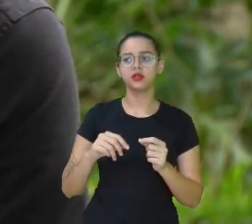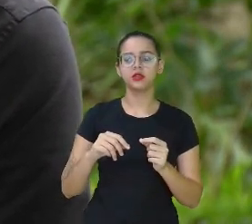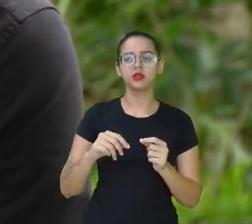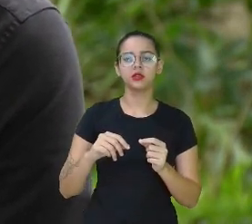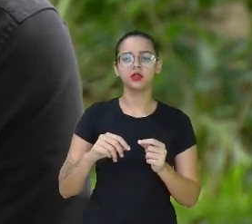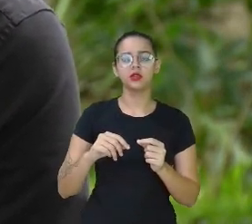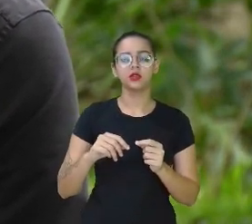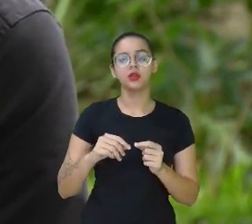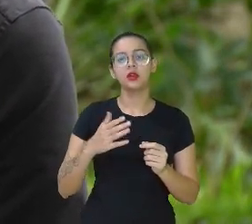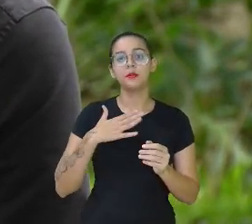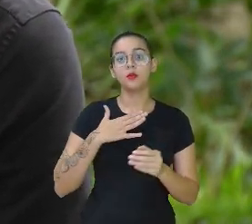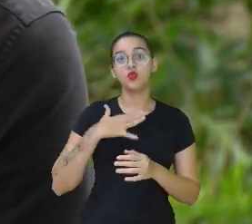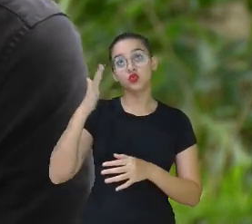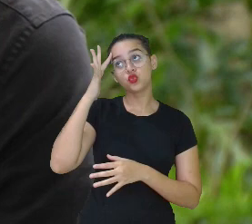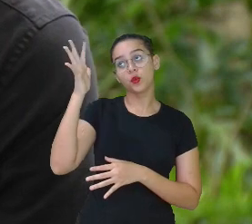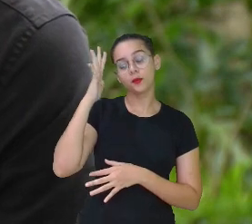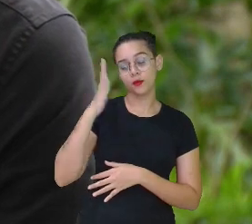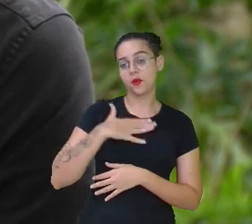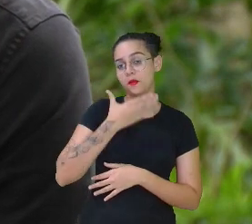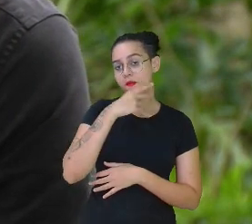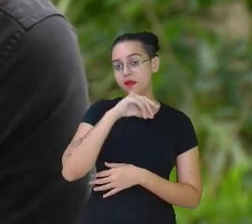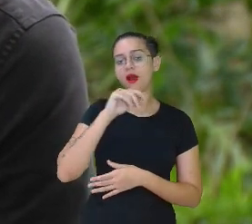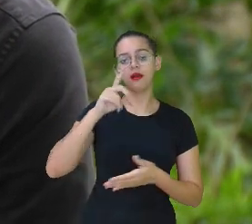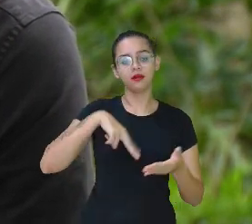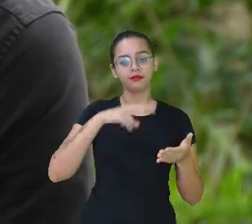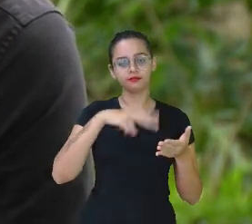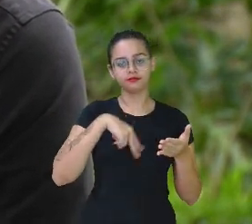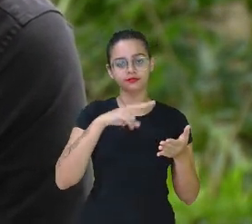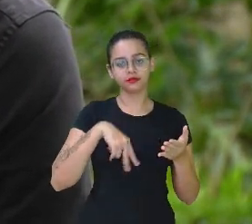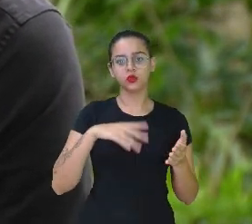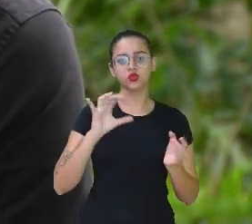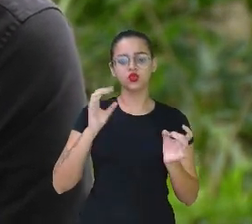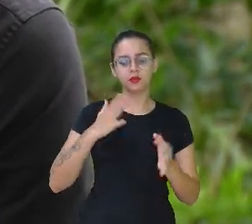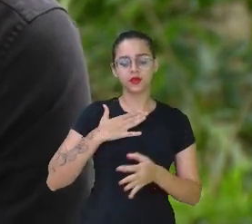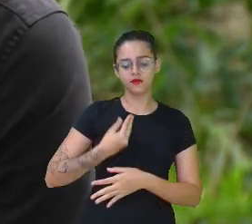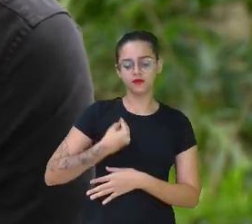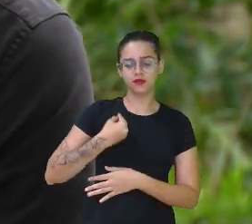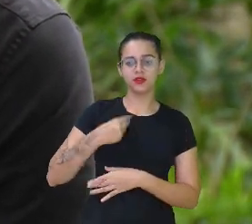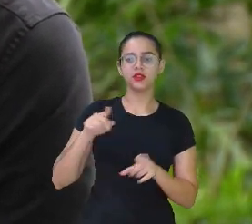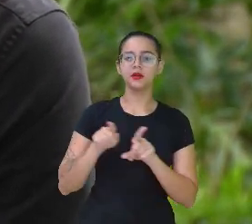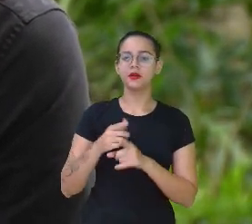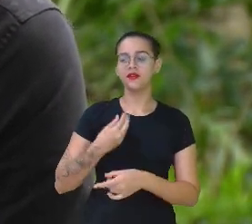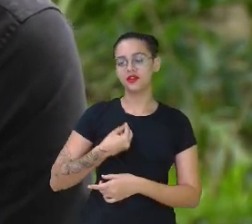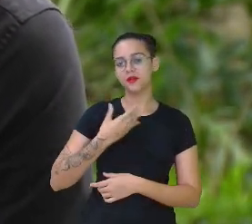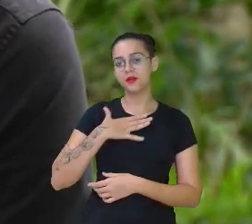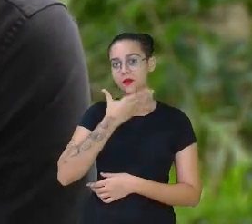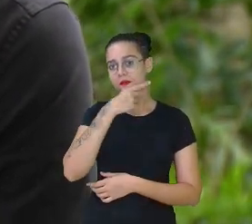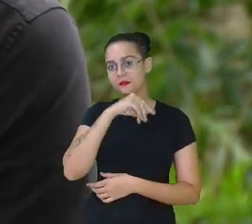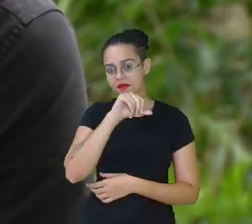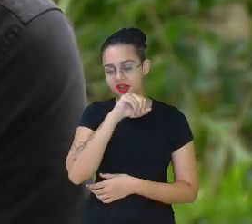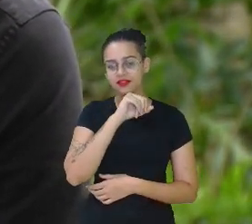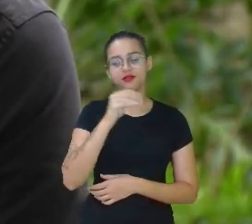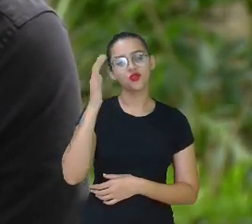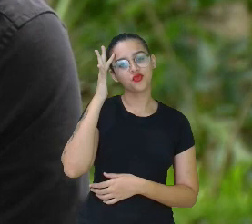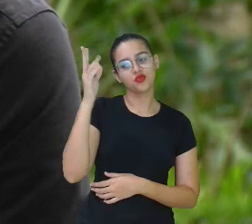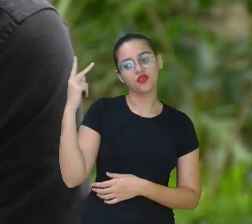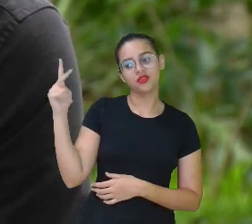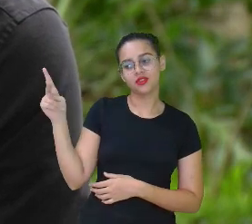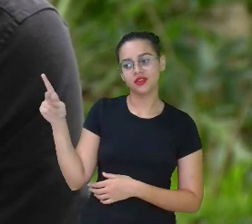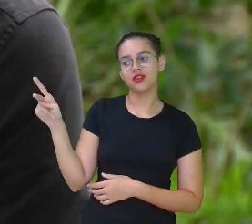pais, que era de ler. Então não só a minha vida, mas a vida dos meus pais, os sonhos